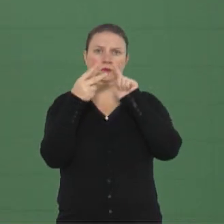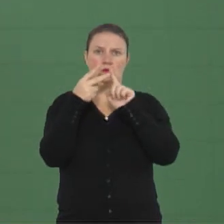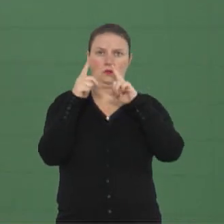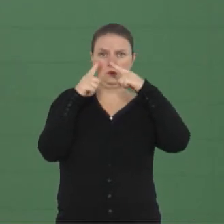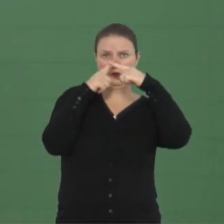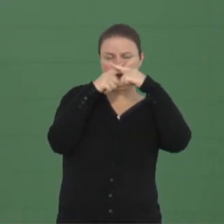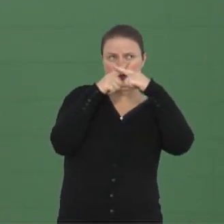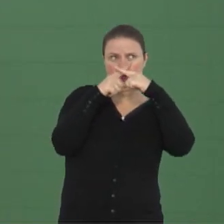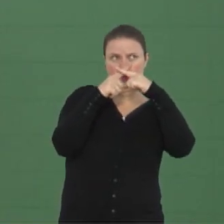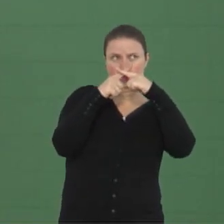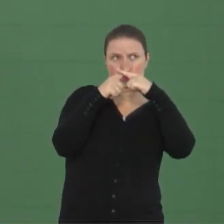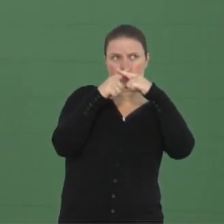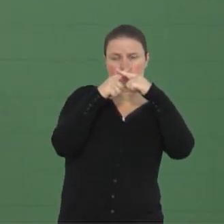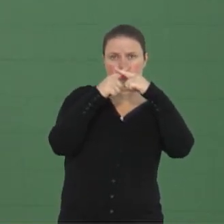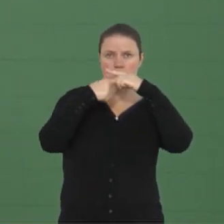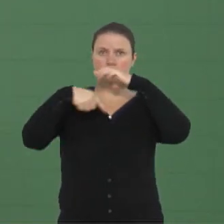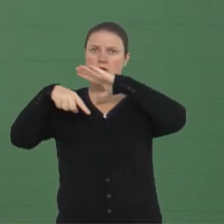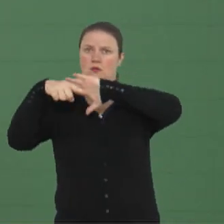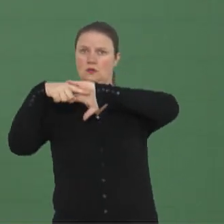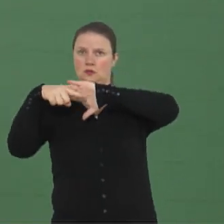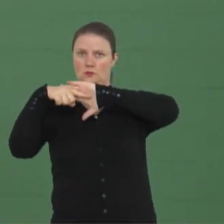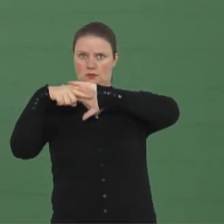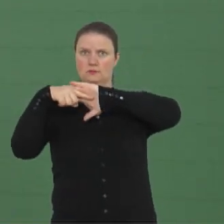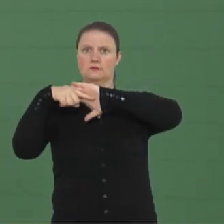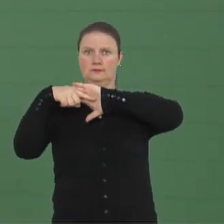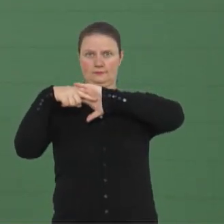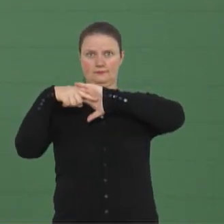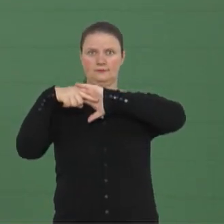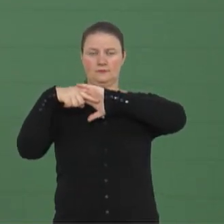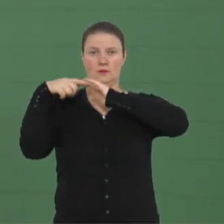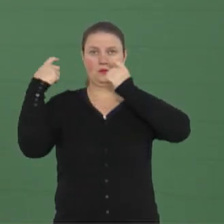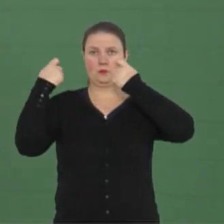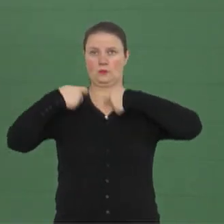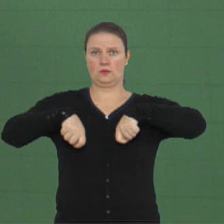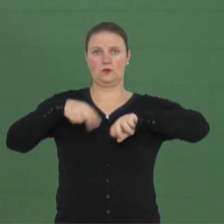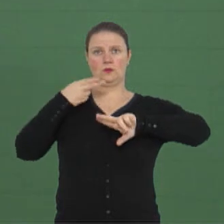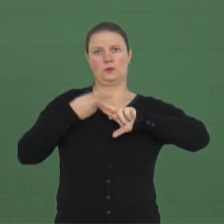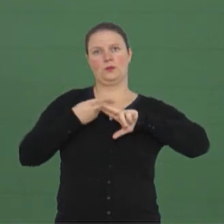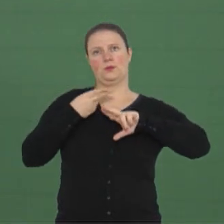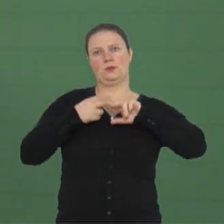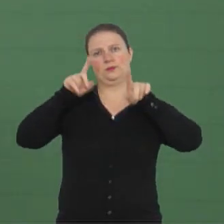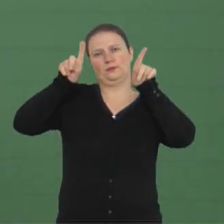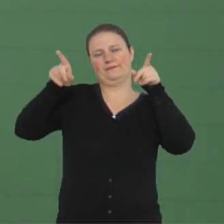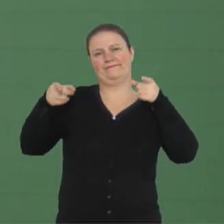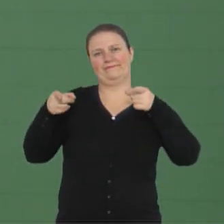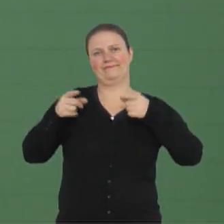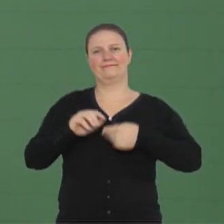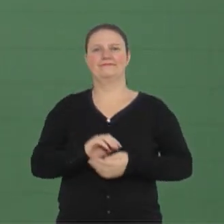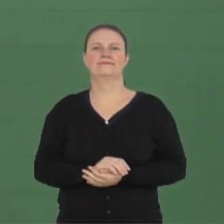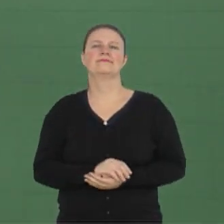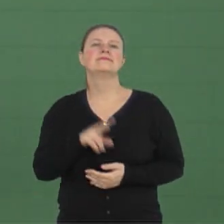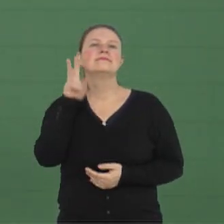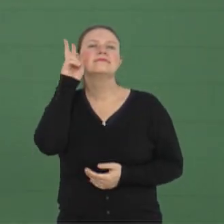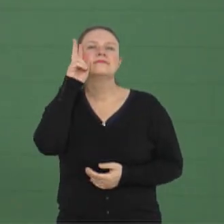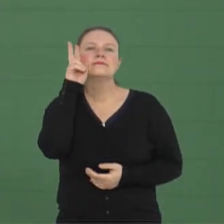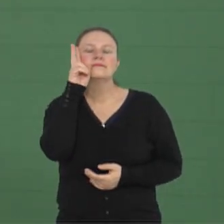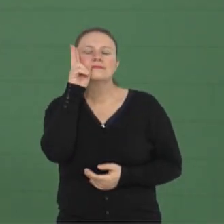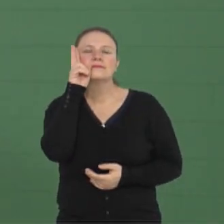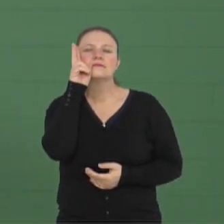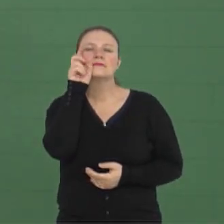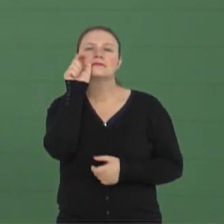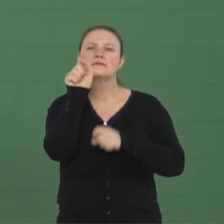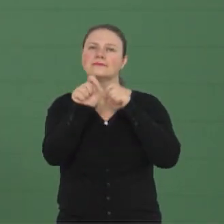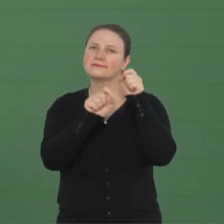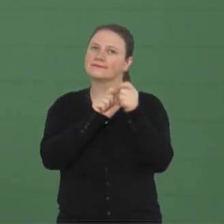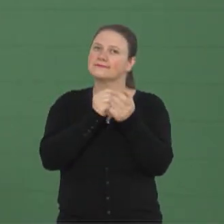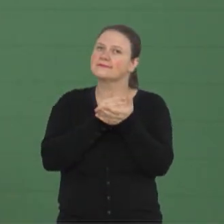operações. Então, eu ainda vou precisar dos parênteses, ok? E lembrem, onde que eu começo o